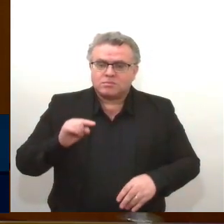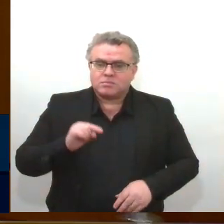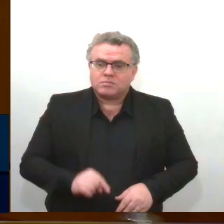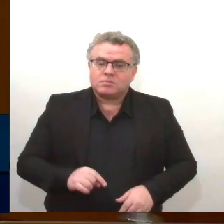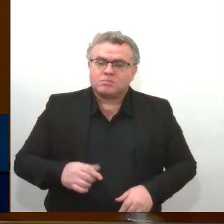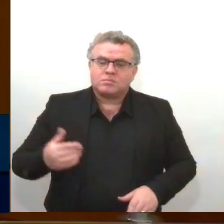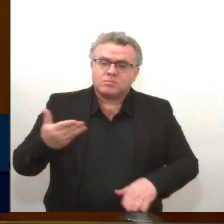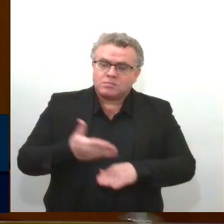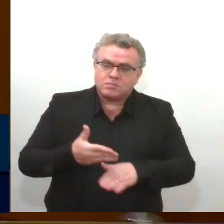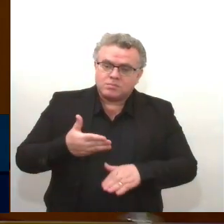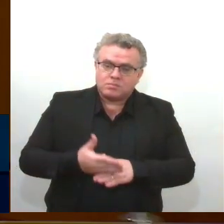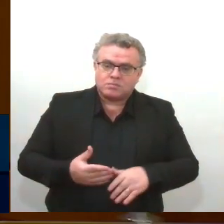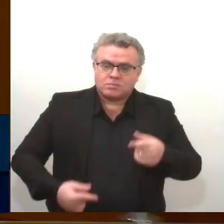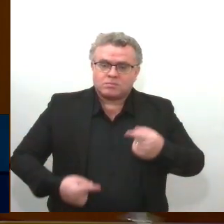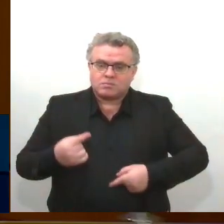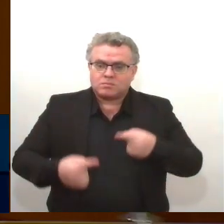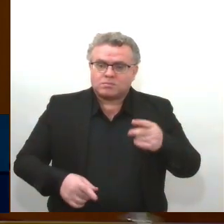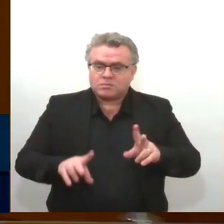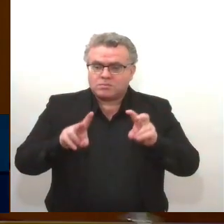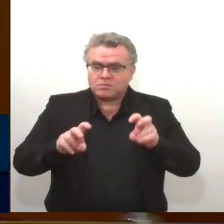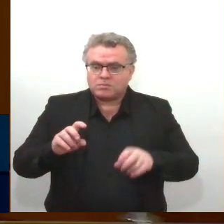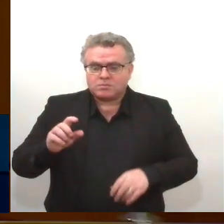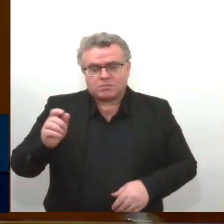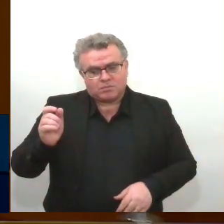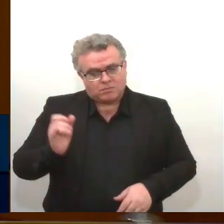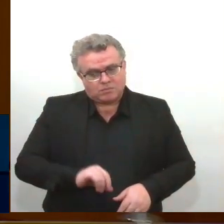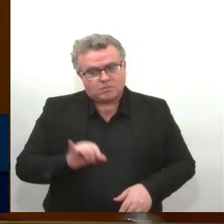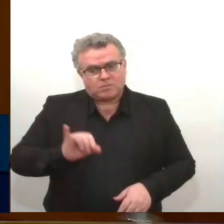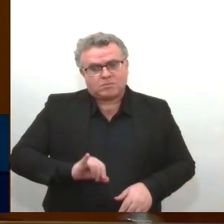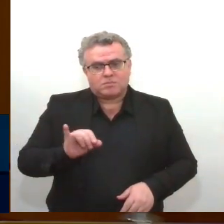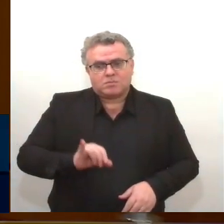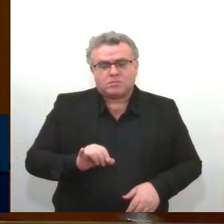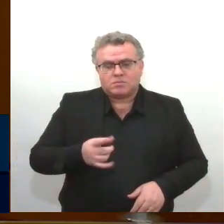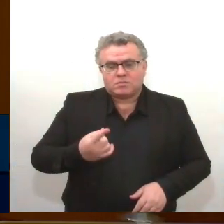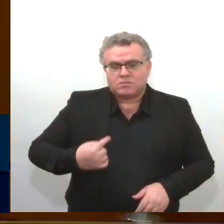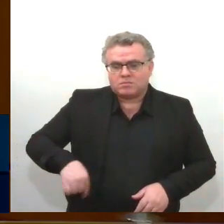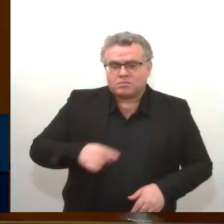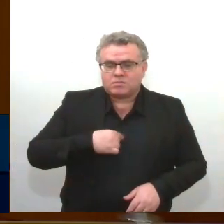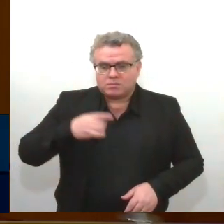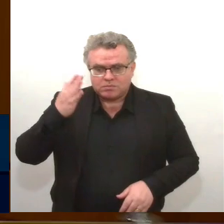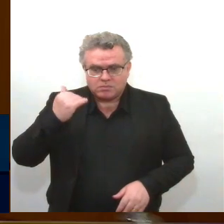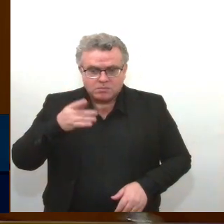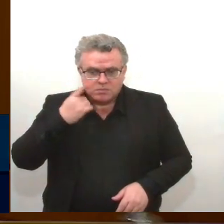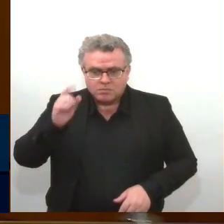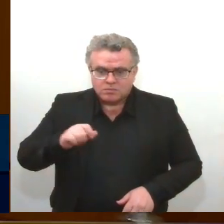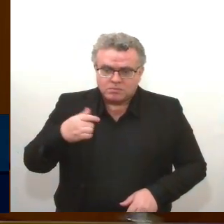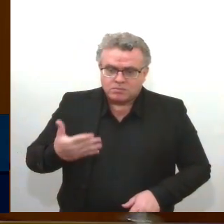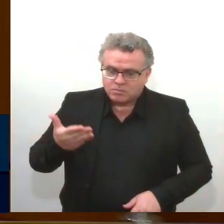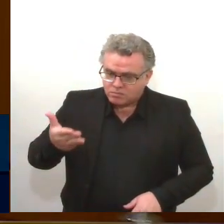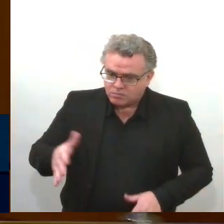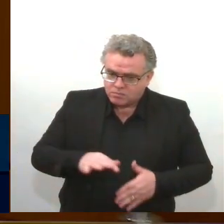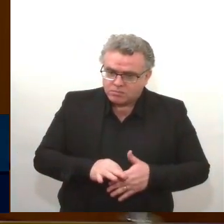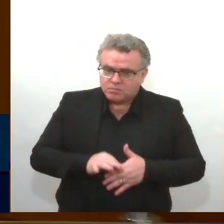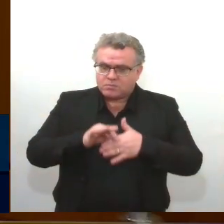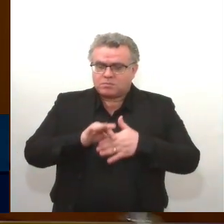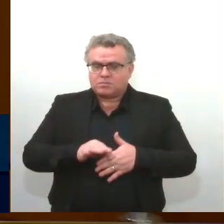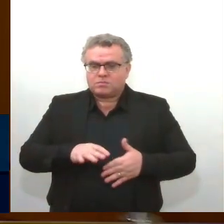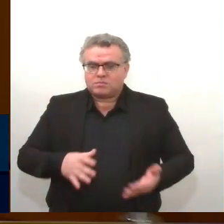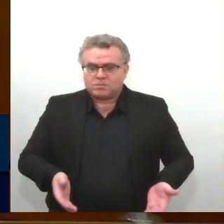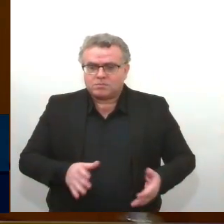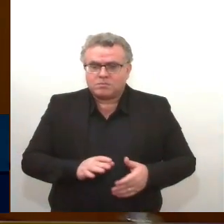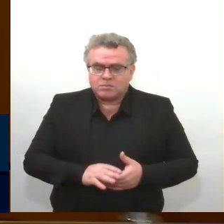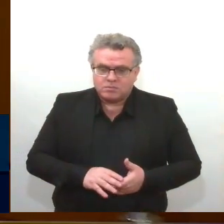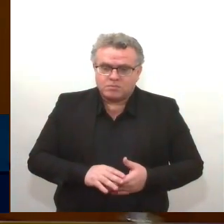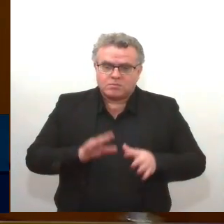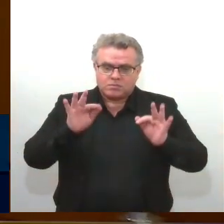importantes sabemos deputada linda nossa Líder aqui da oposição que geralmente no final do ano chegam nessa